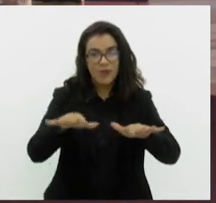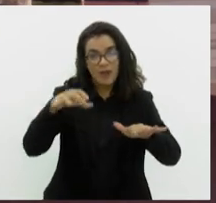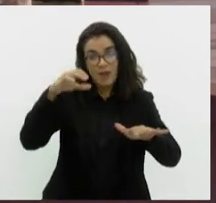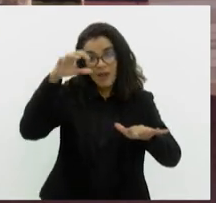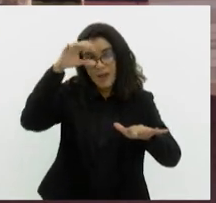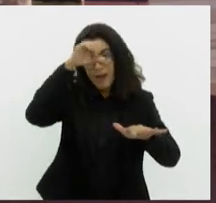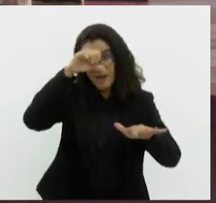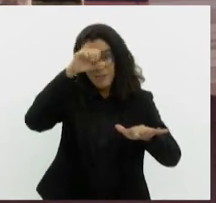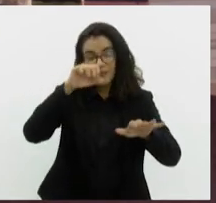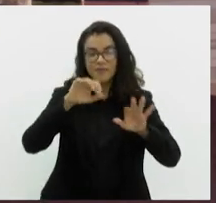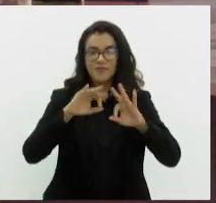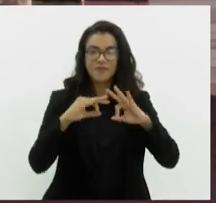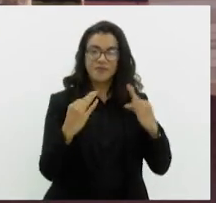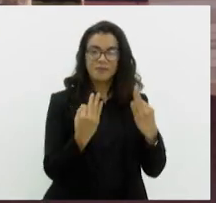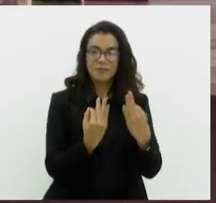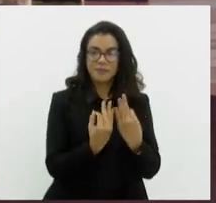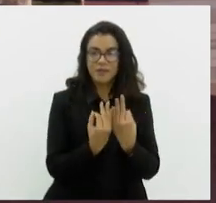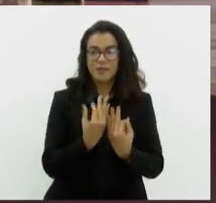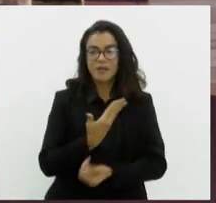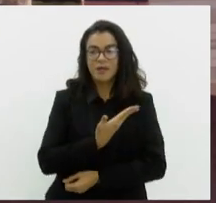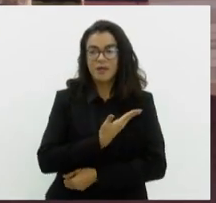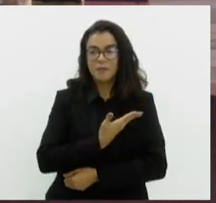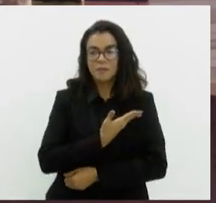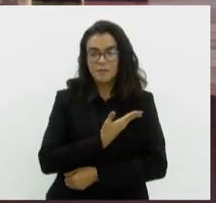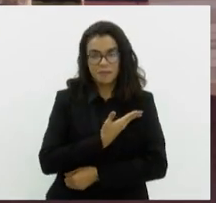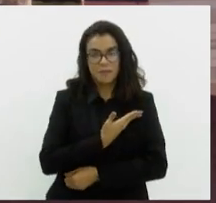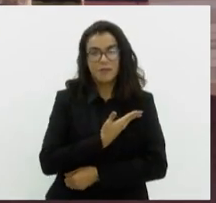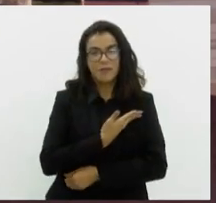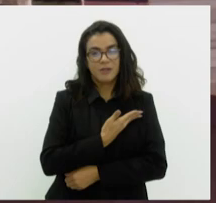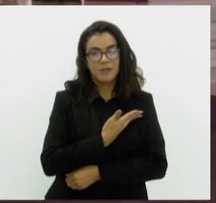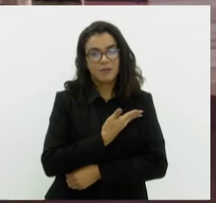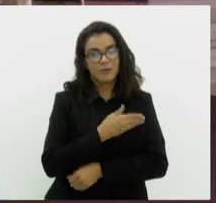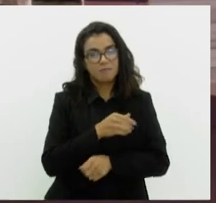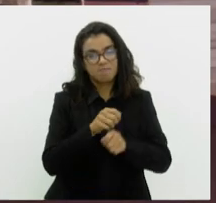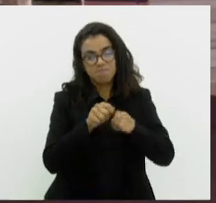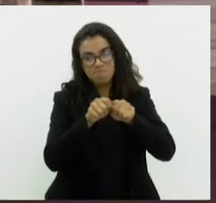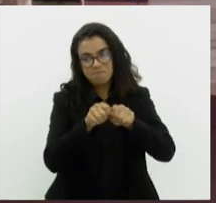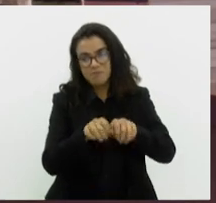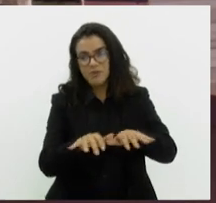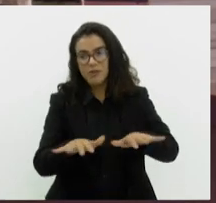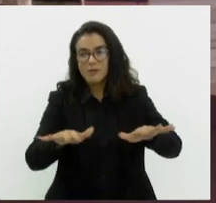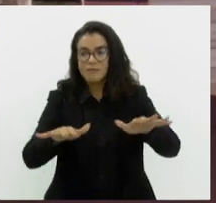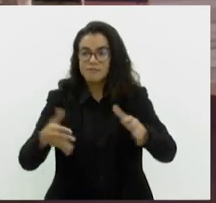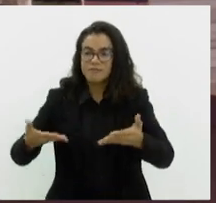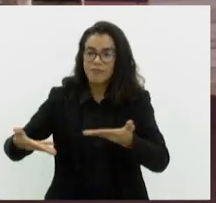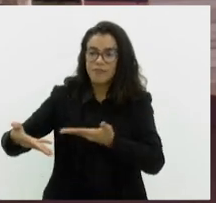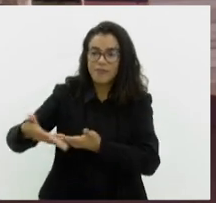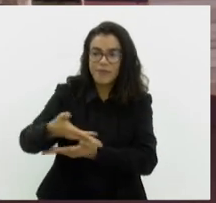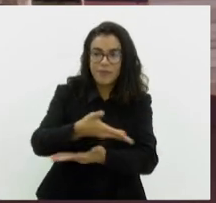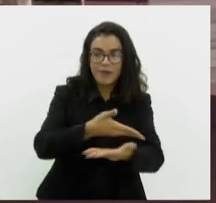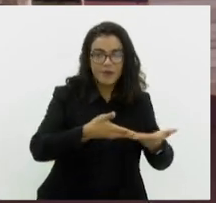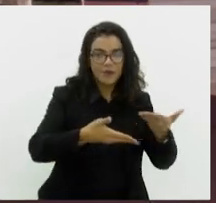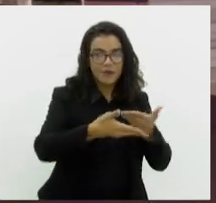aprendizes, familiares, dos seus amigos, da sua imensa rede de relacionamento,